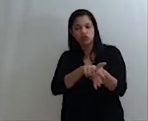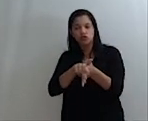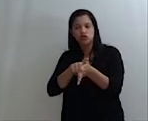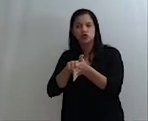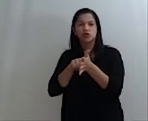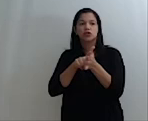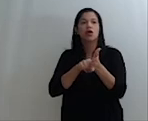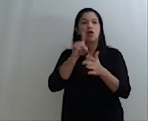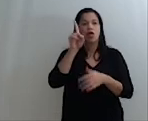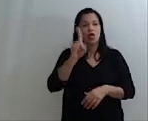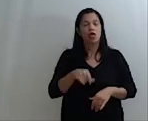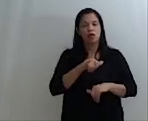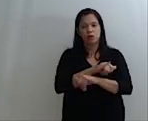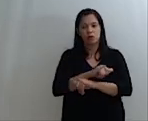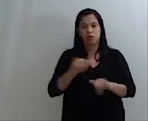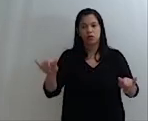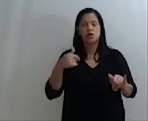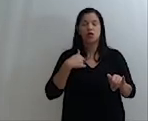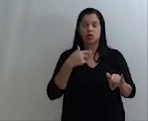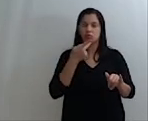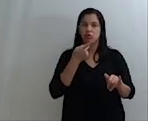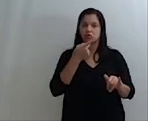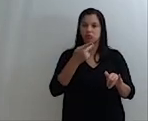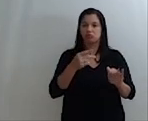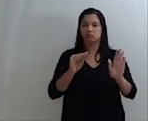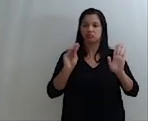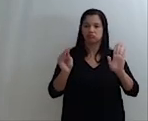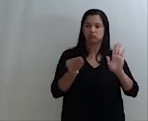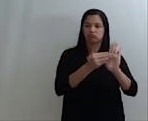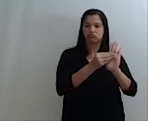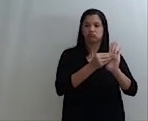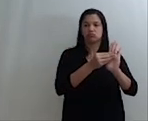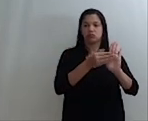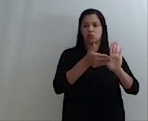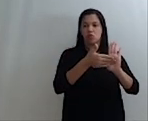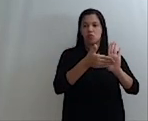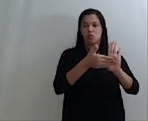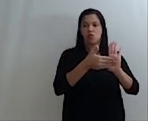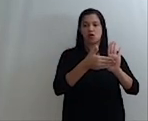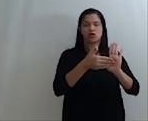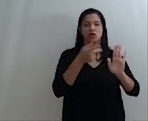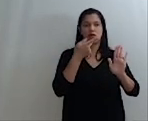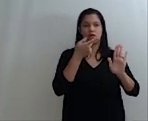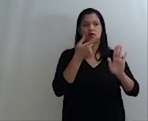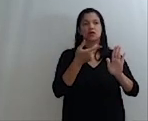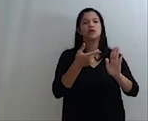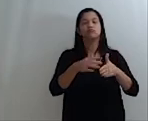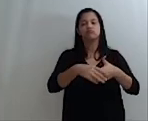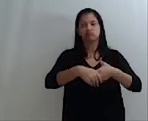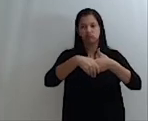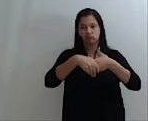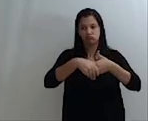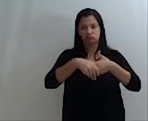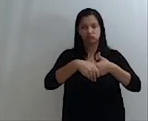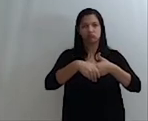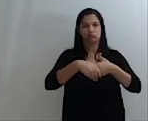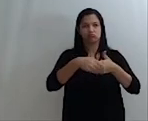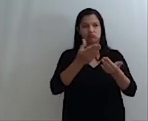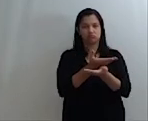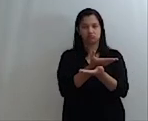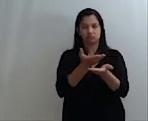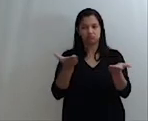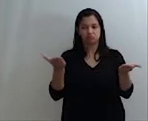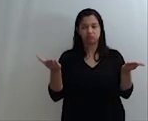essas as ponderações que faço eh mais uma vez cumprimentando aqui a a impetração e